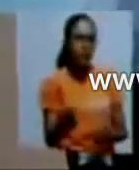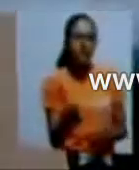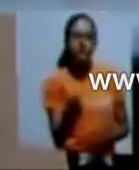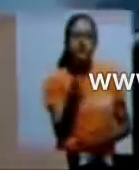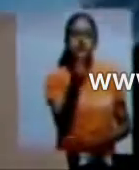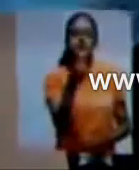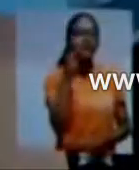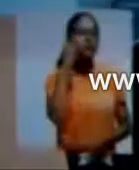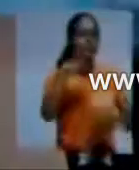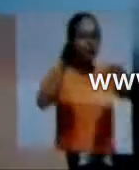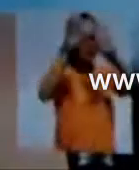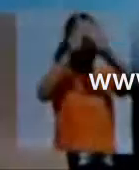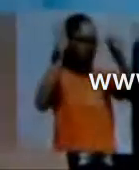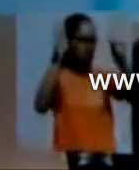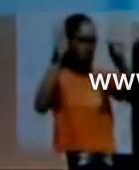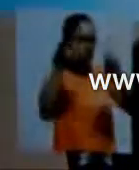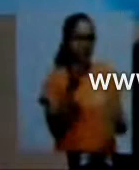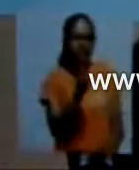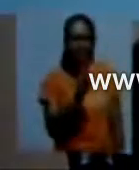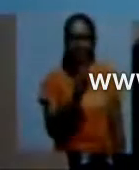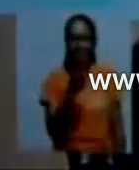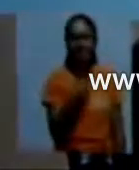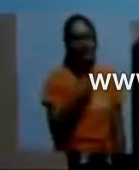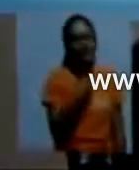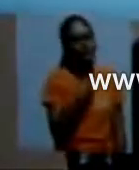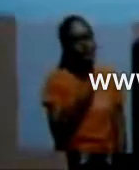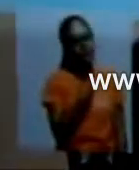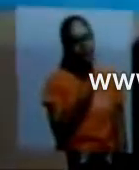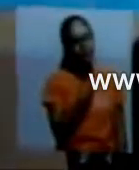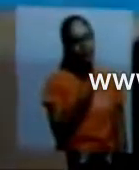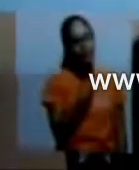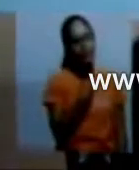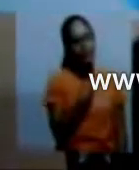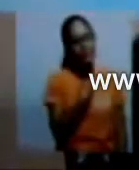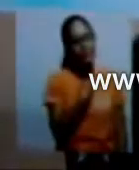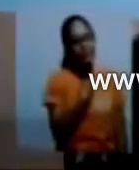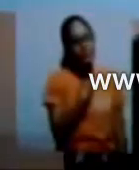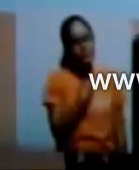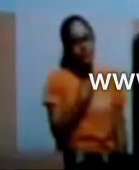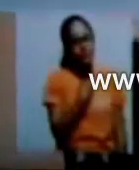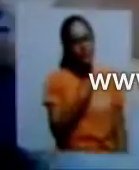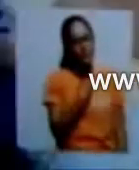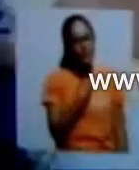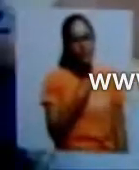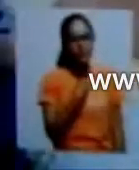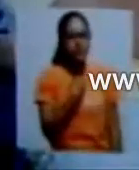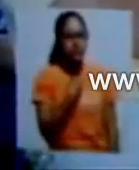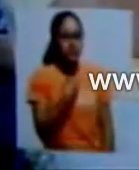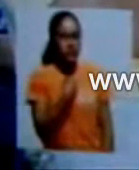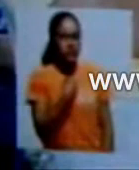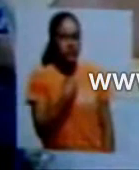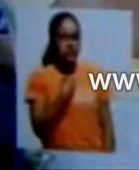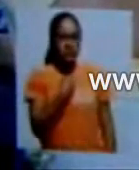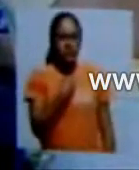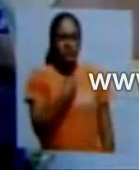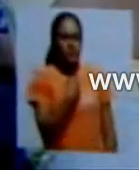transformar o seu dinheiro de uma forma tal que ele possa receber o carimbo do céu? Senão ele te leva